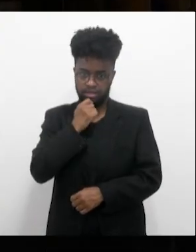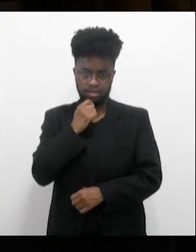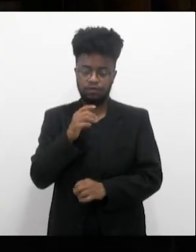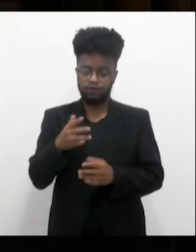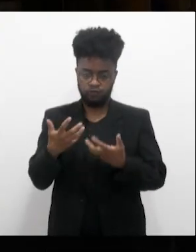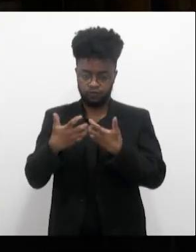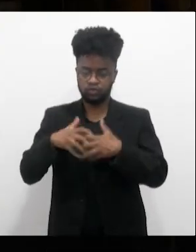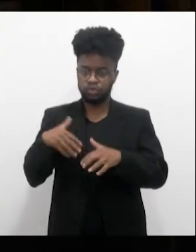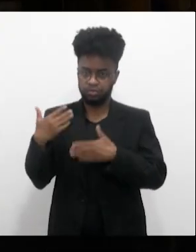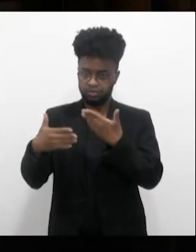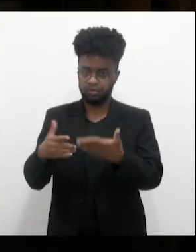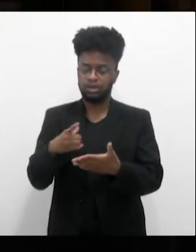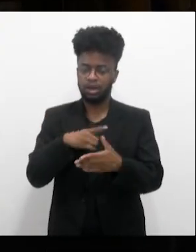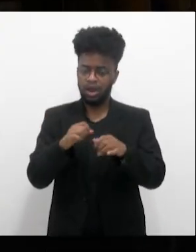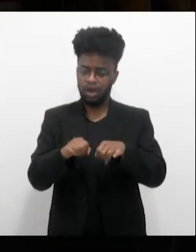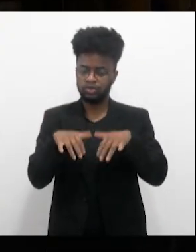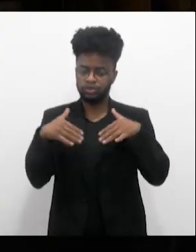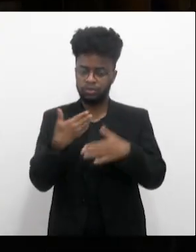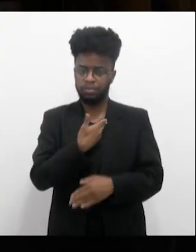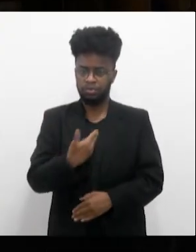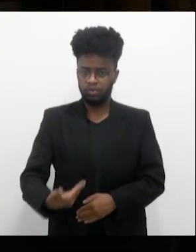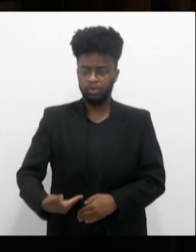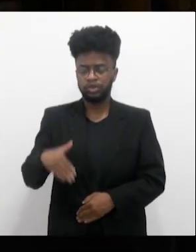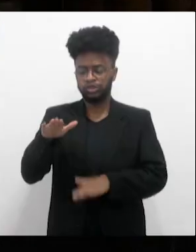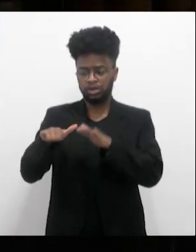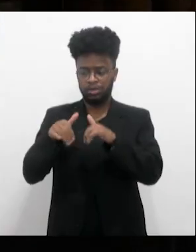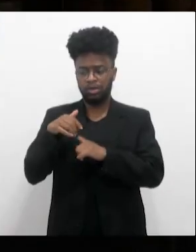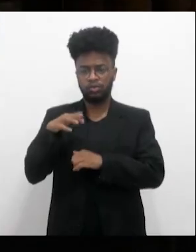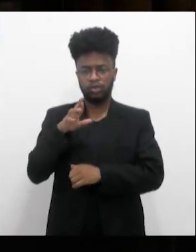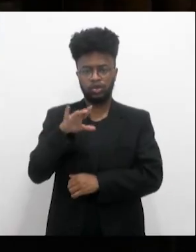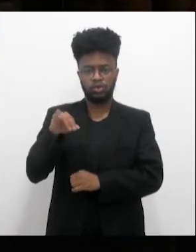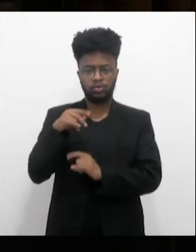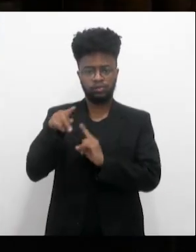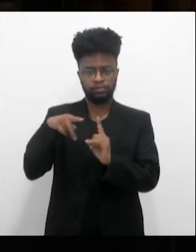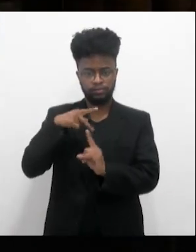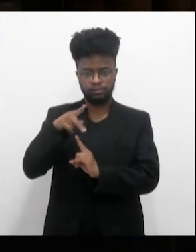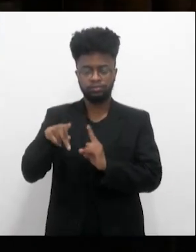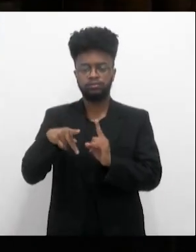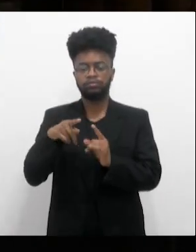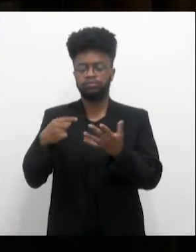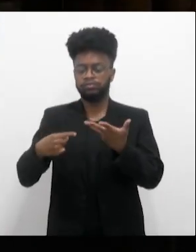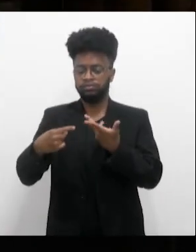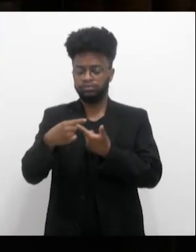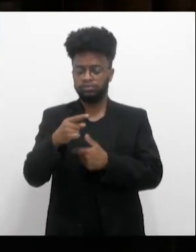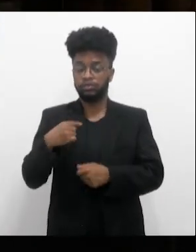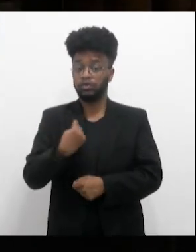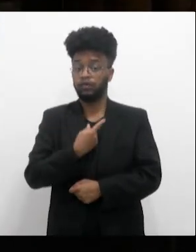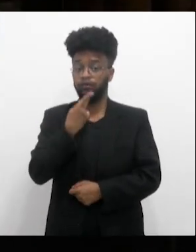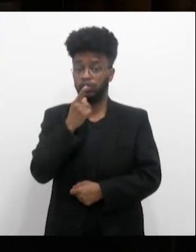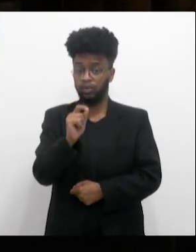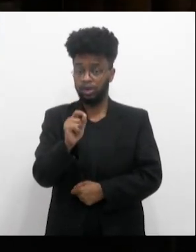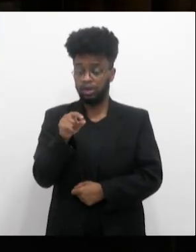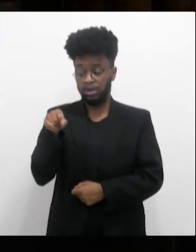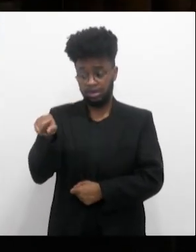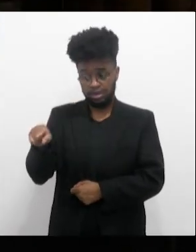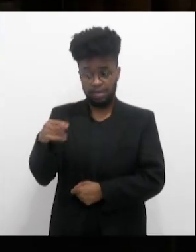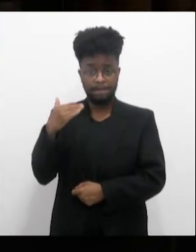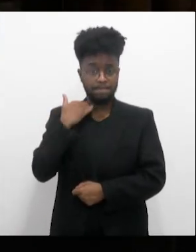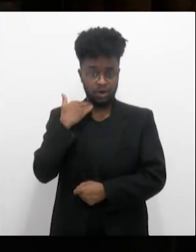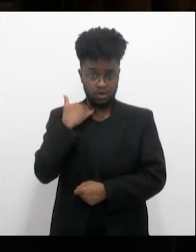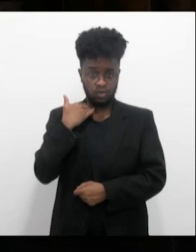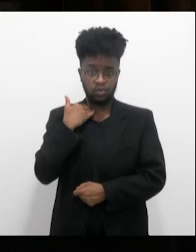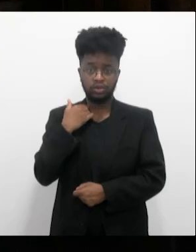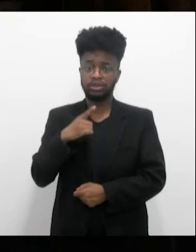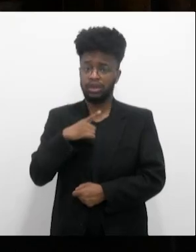audiência pública aqui, chamamos o Rio Previdência, etc, etc, e dizíamos, esse banco